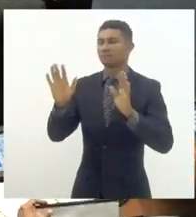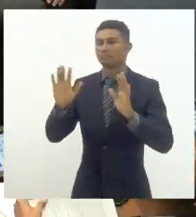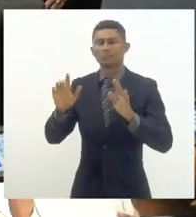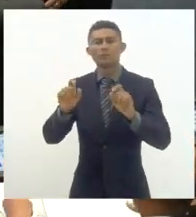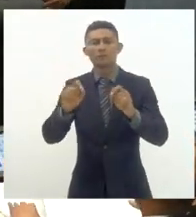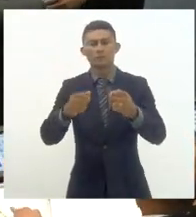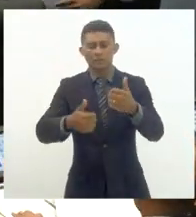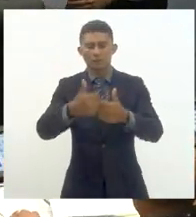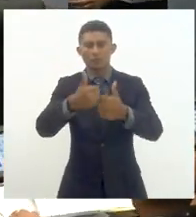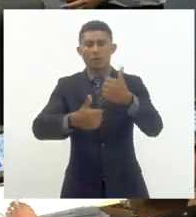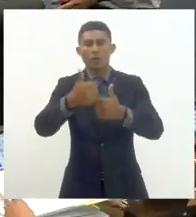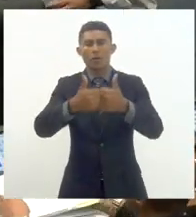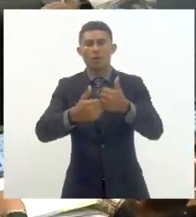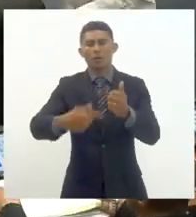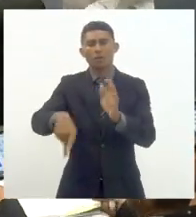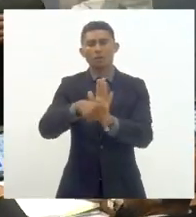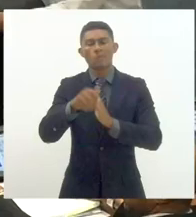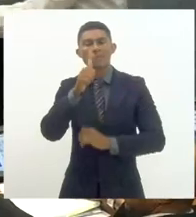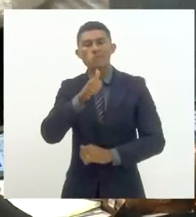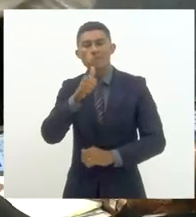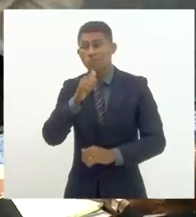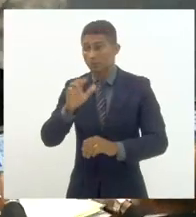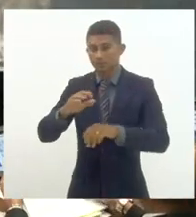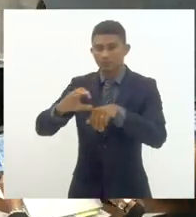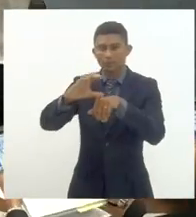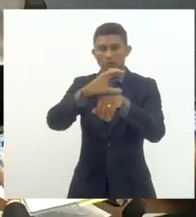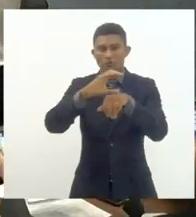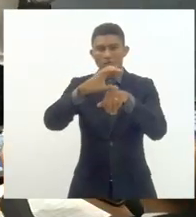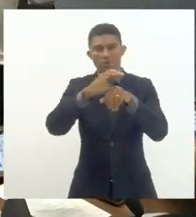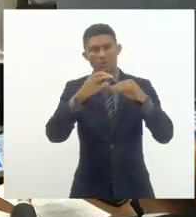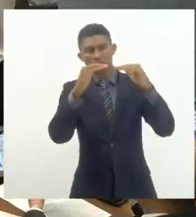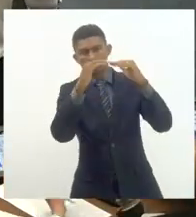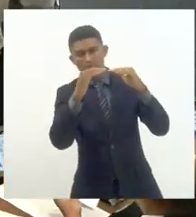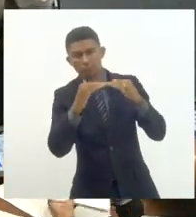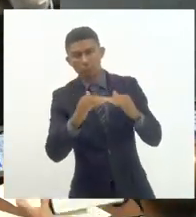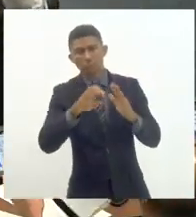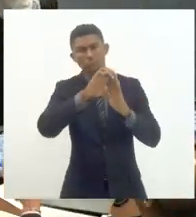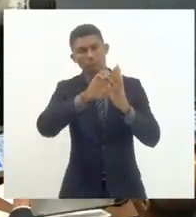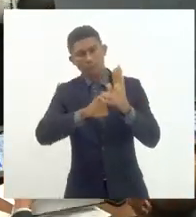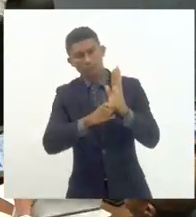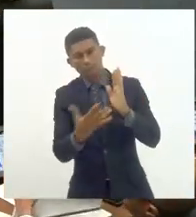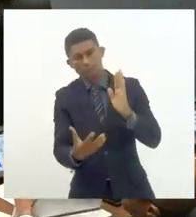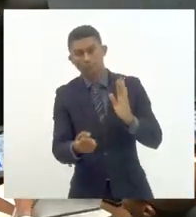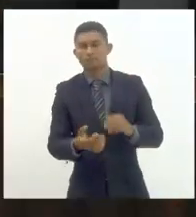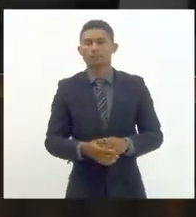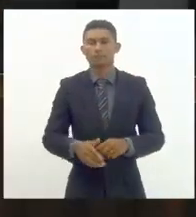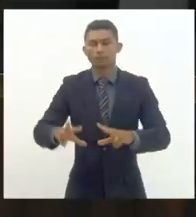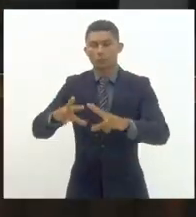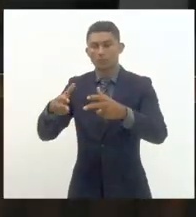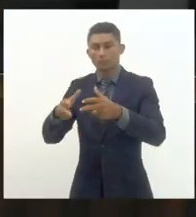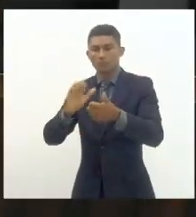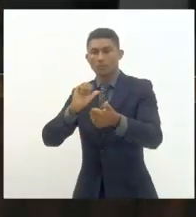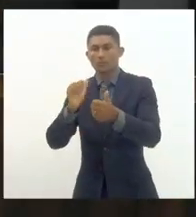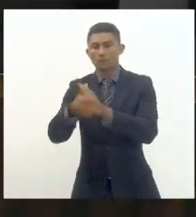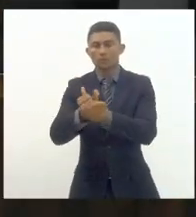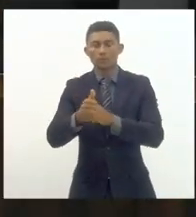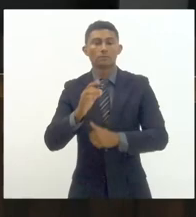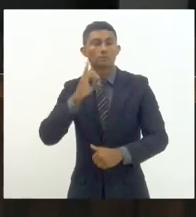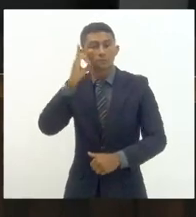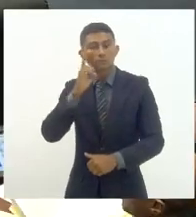futebol feminino. Tá, pela constitucionalidade com emenda. É porque só está o número da lei. Pela Comissão de Esporte, deputado